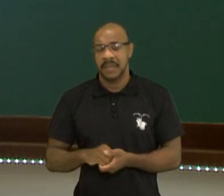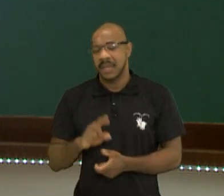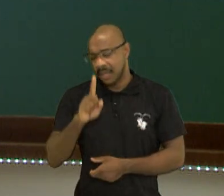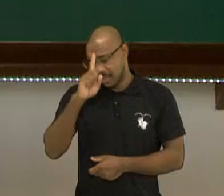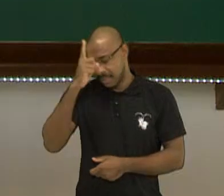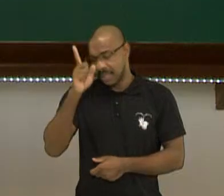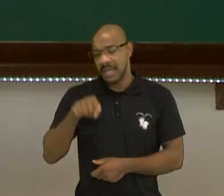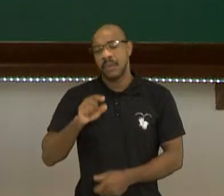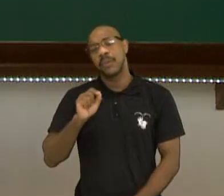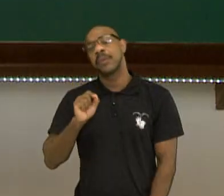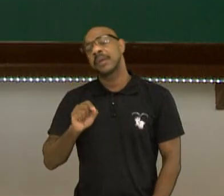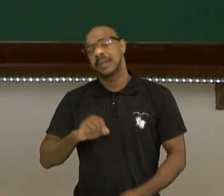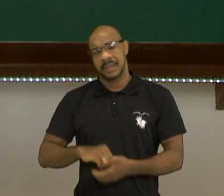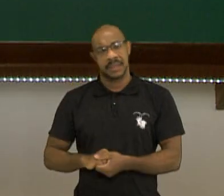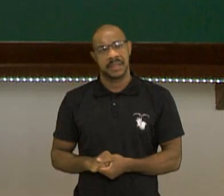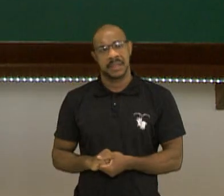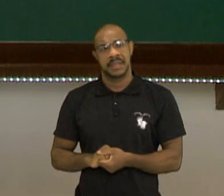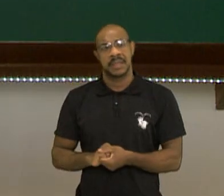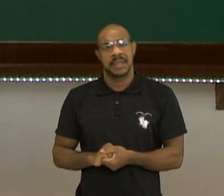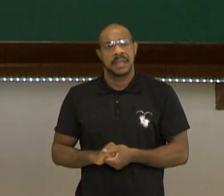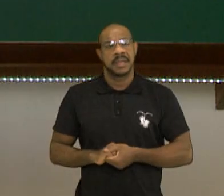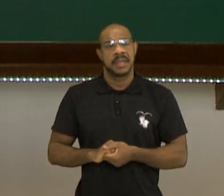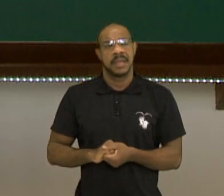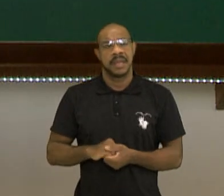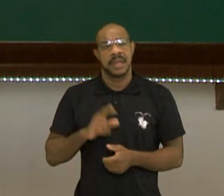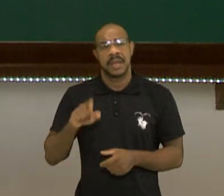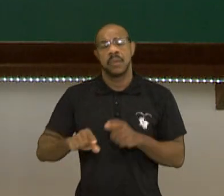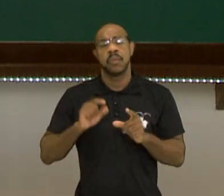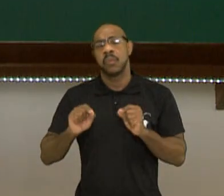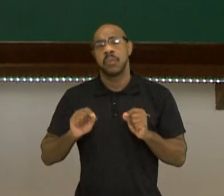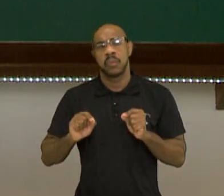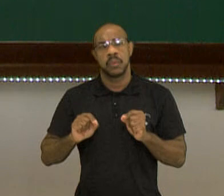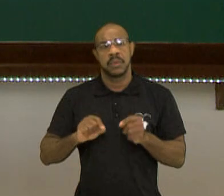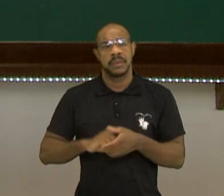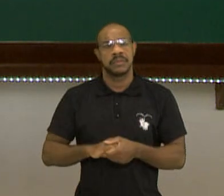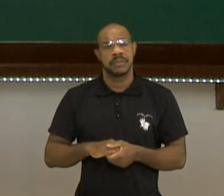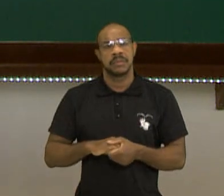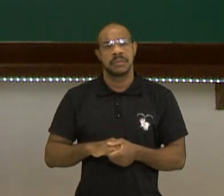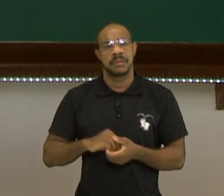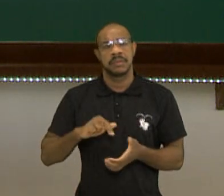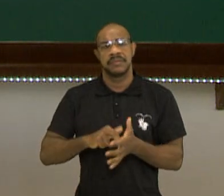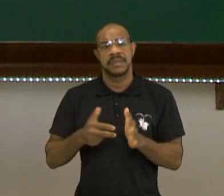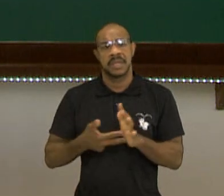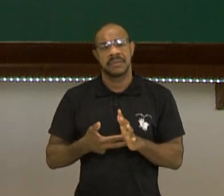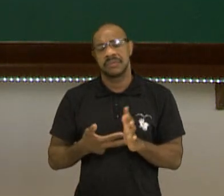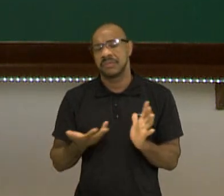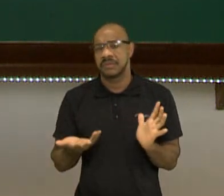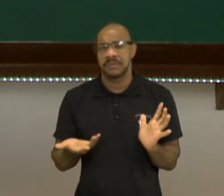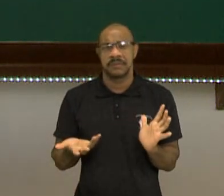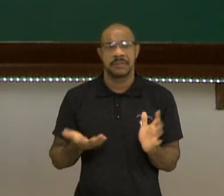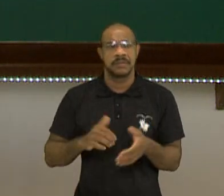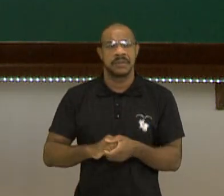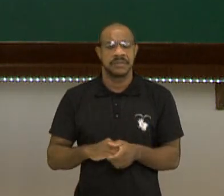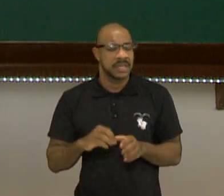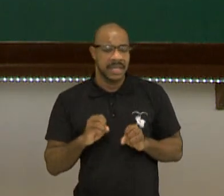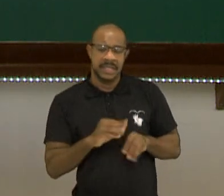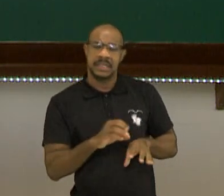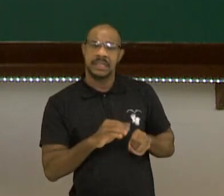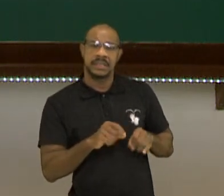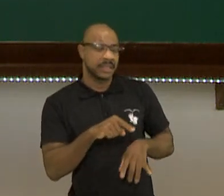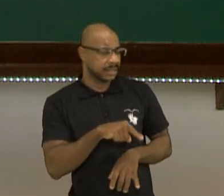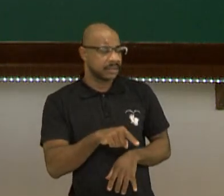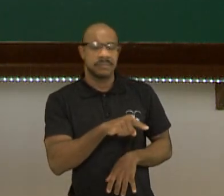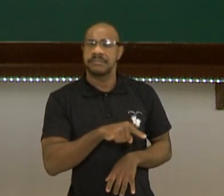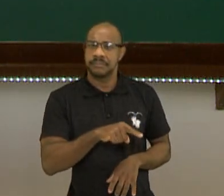era o quê? A ideia era de dominação total mesmo. A ideia era no sentido mesmo de educar, quer dizer,